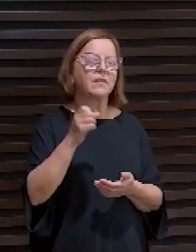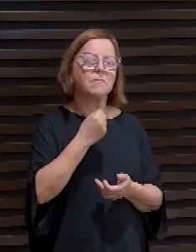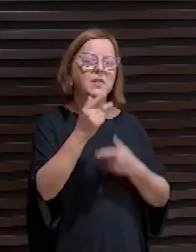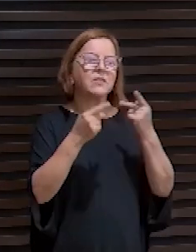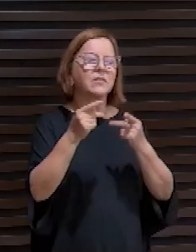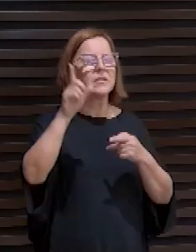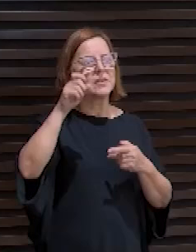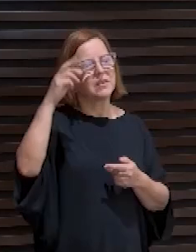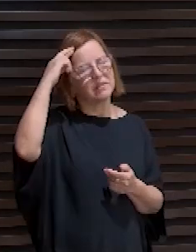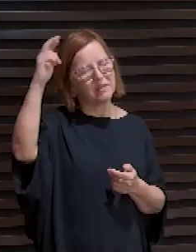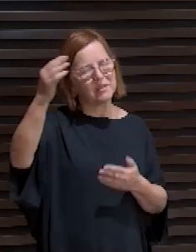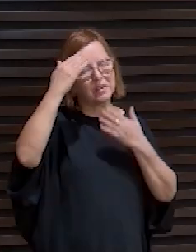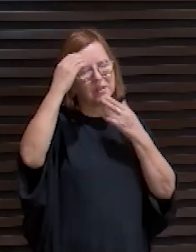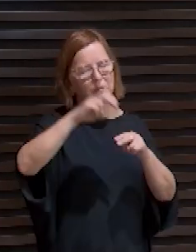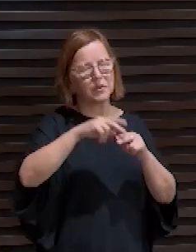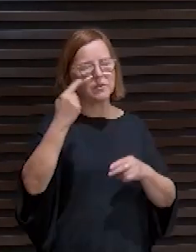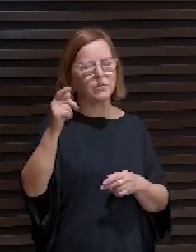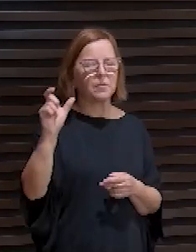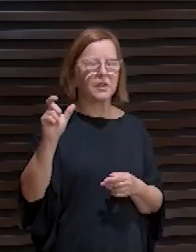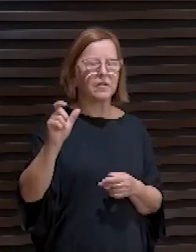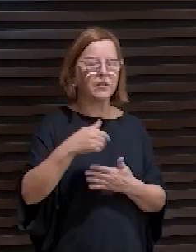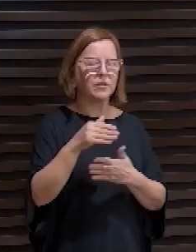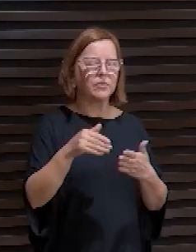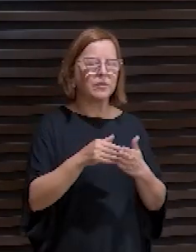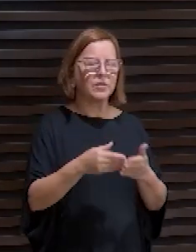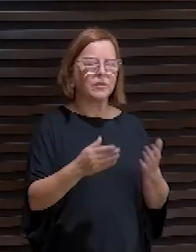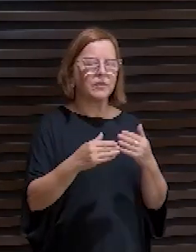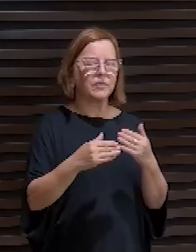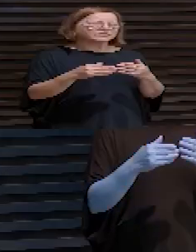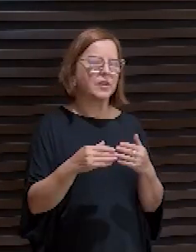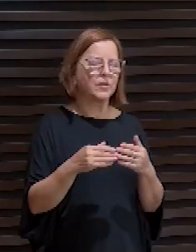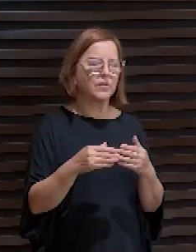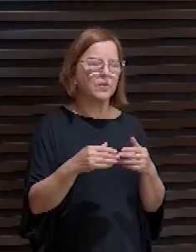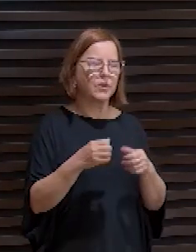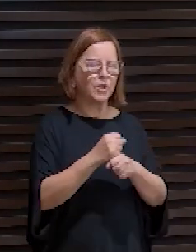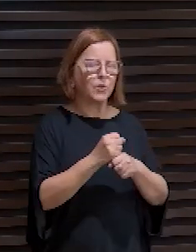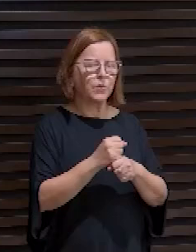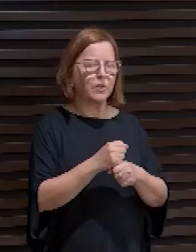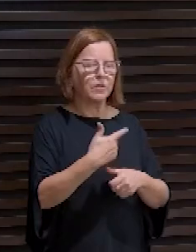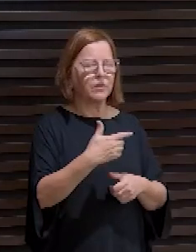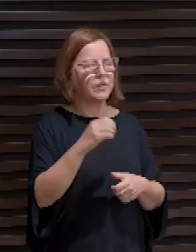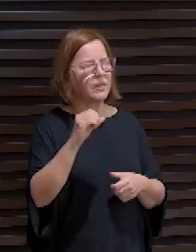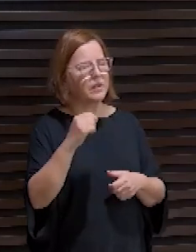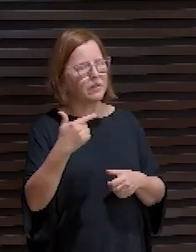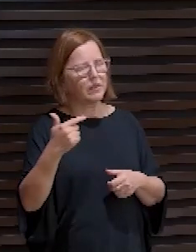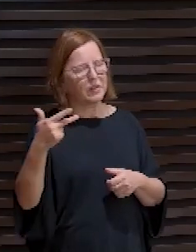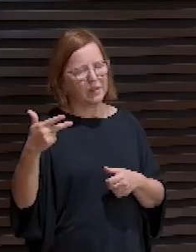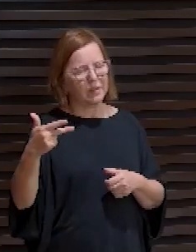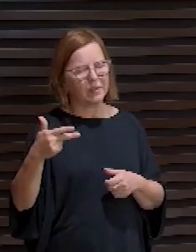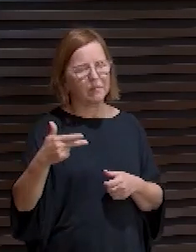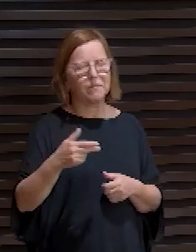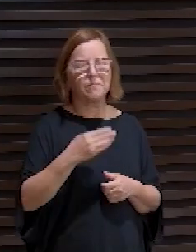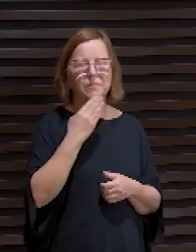te agradecemos por tua palavra, por tudo que o Senhor nos concedeu como igreja nesse ano de 2023. E pedimos, Pai, que nós sejamos